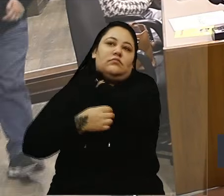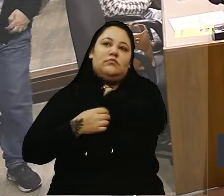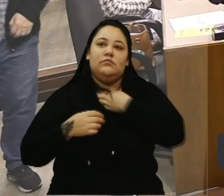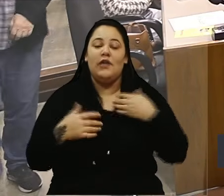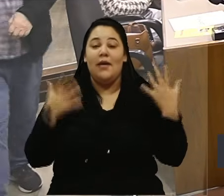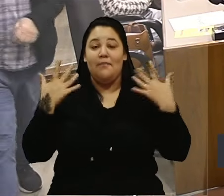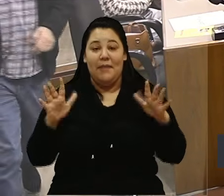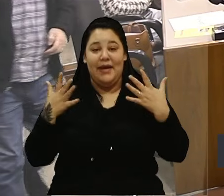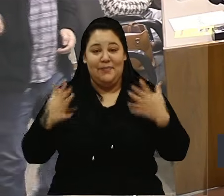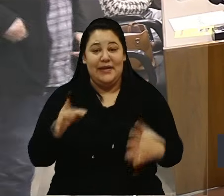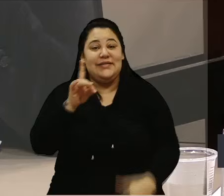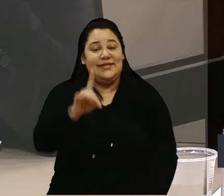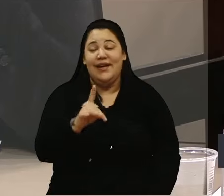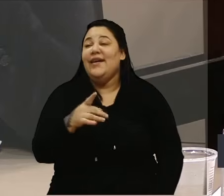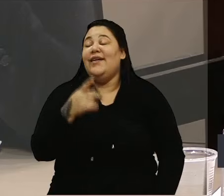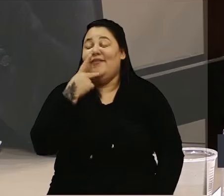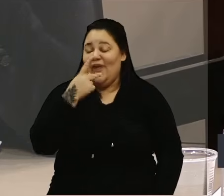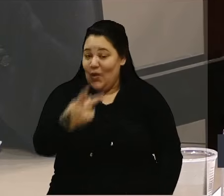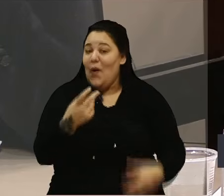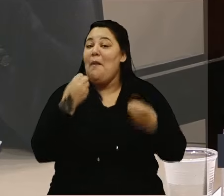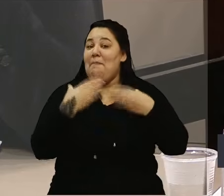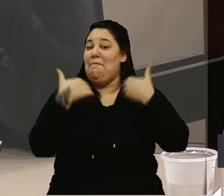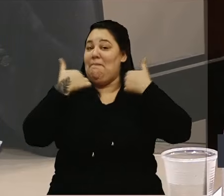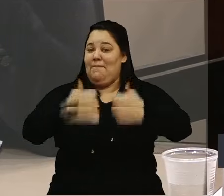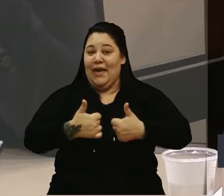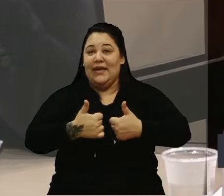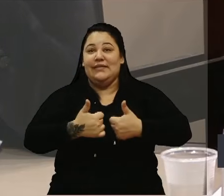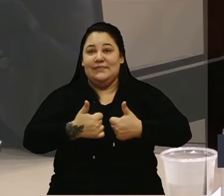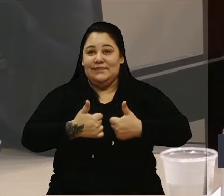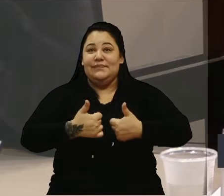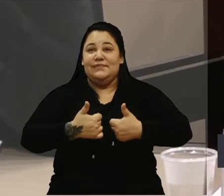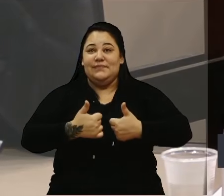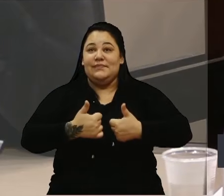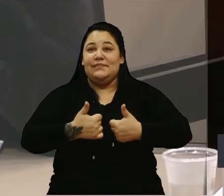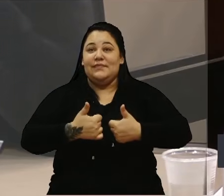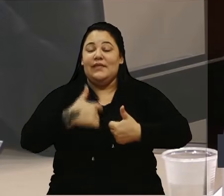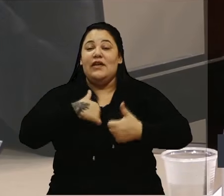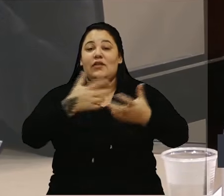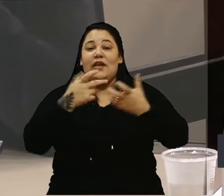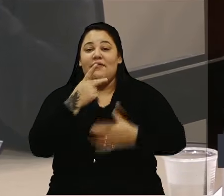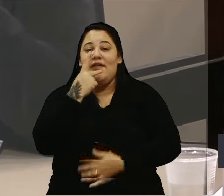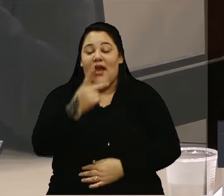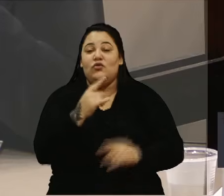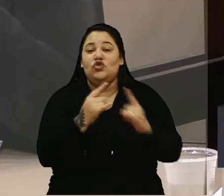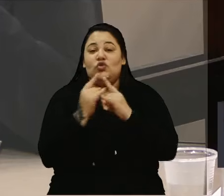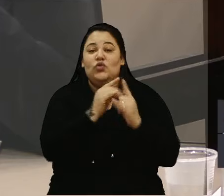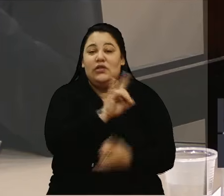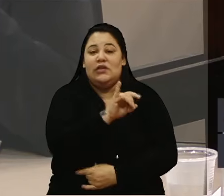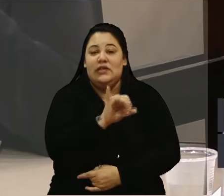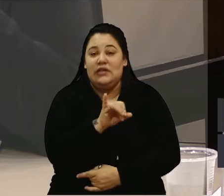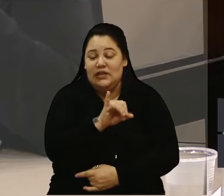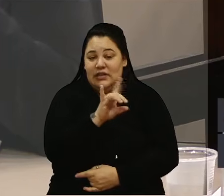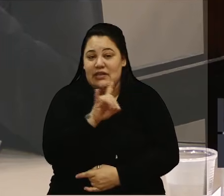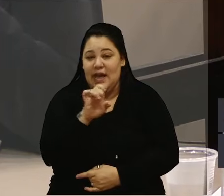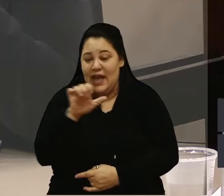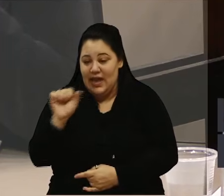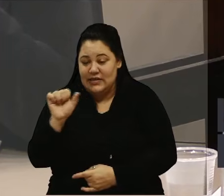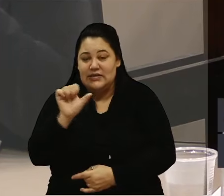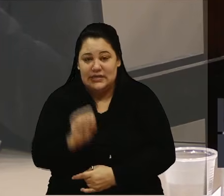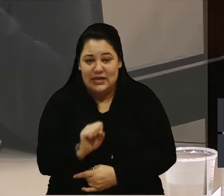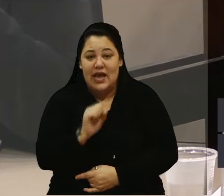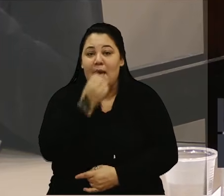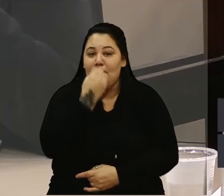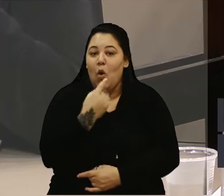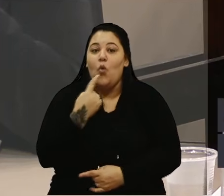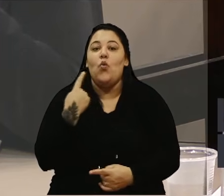muito bem na sua fala. Então, sobra pouca coisa para a gente falar. O que eu queria ponderar ali? A questão do IDES. Realmente está sendo muito bom o IDES. Ele nos